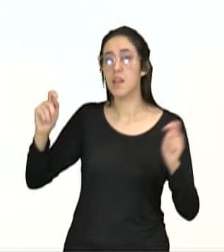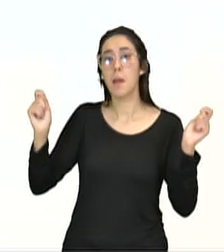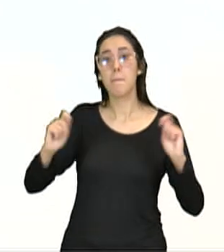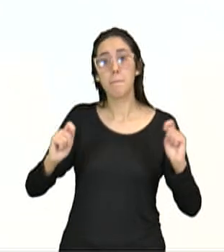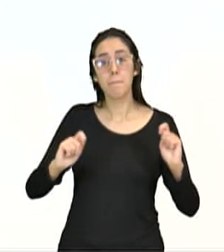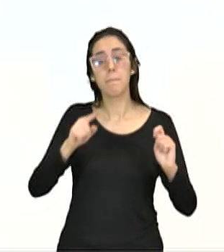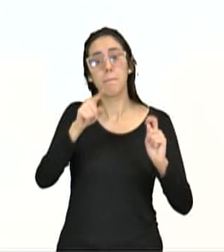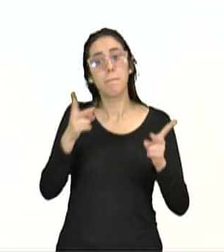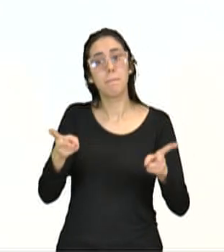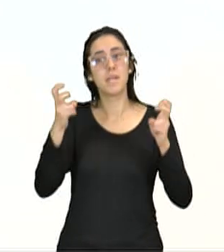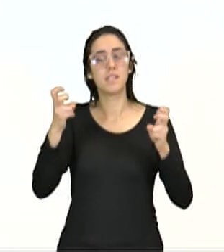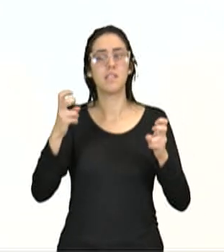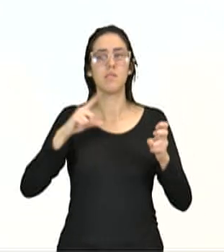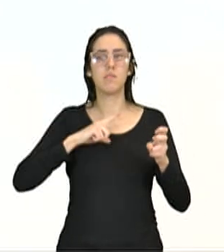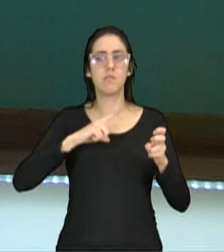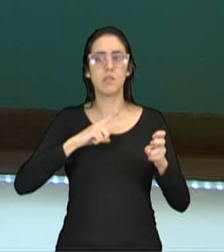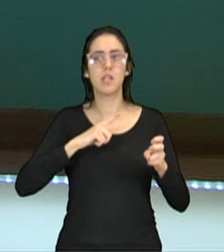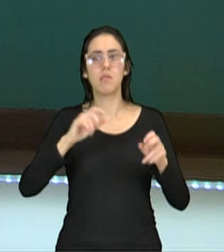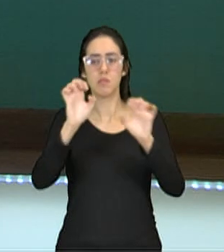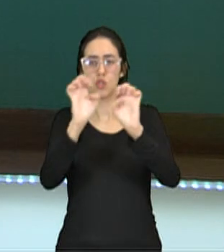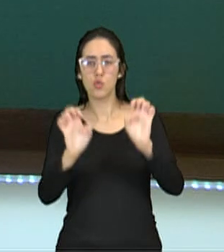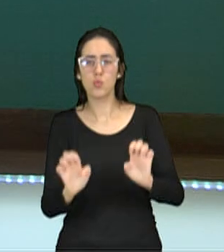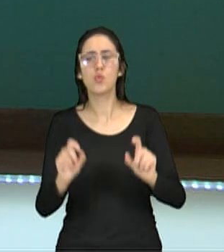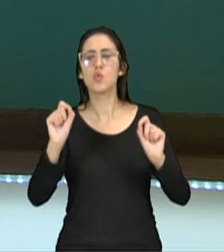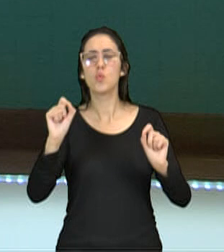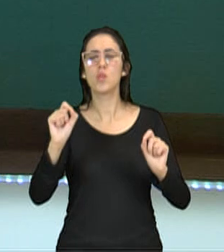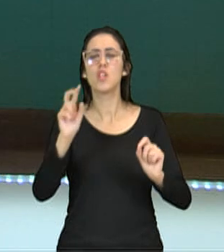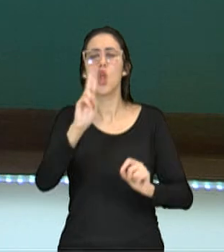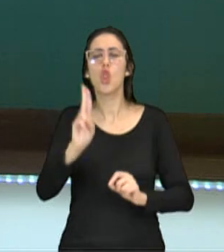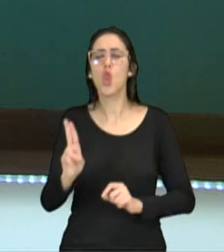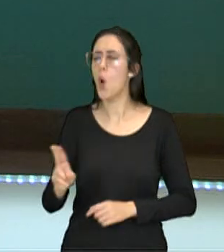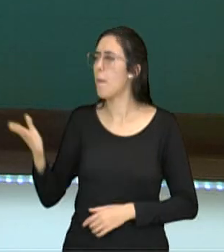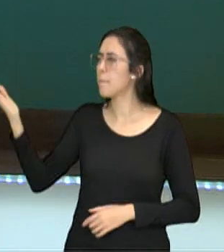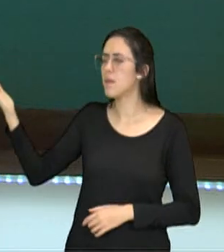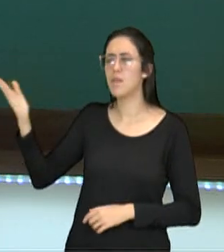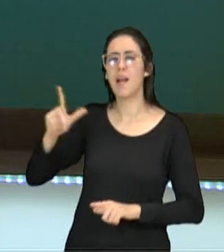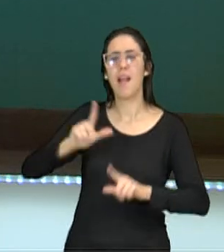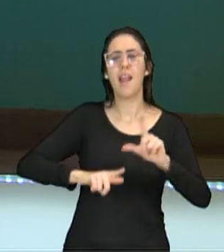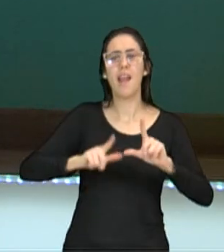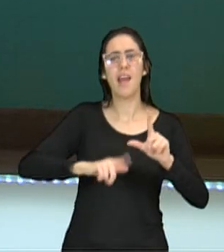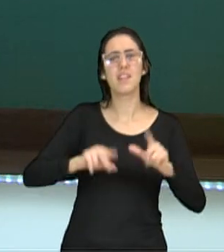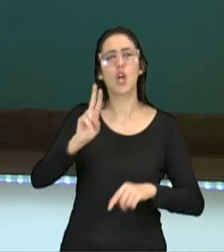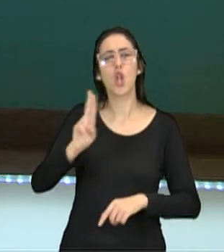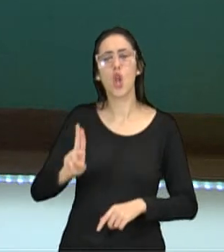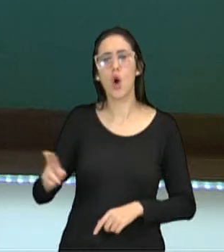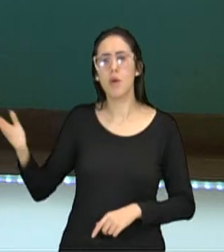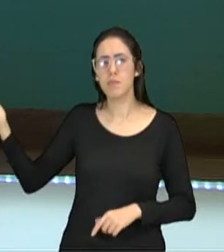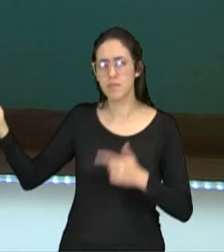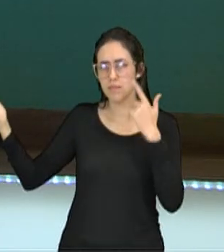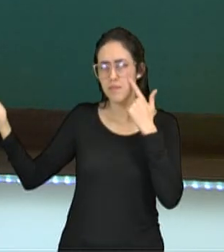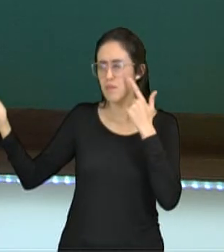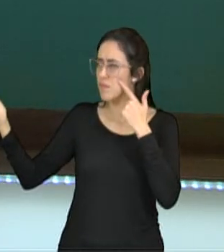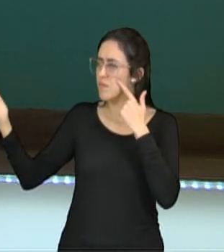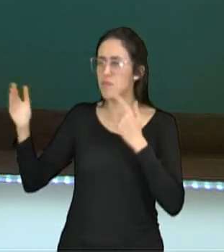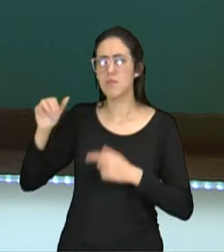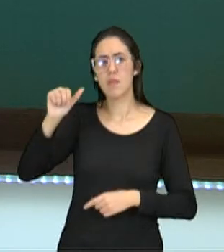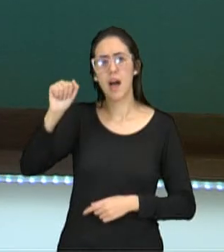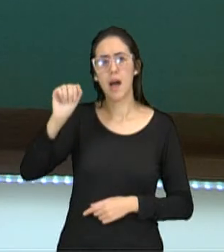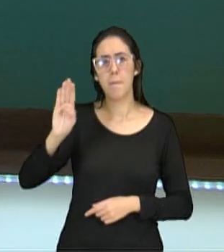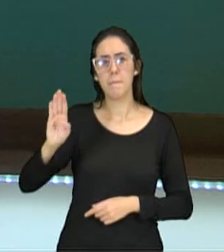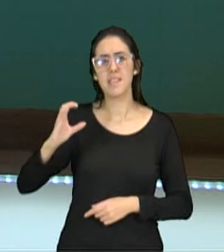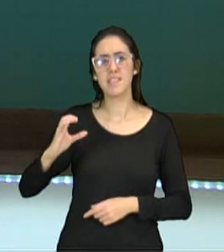identifique as estruturas que aqui estão indicadas pelas letras. Então, olha que estrutura é,